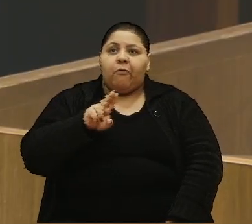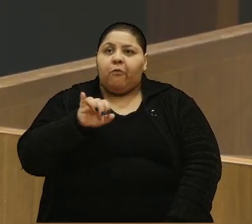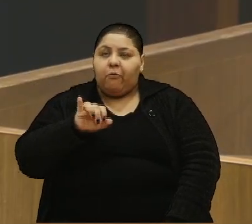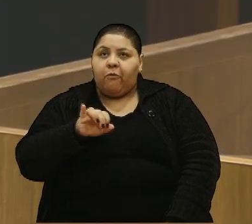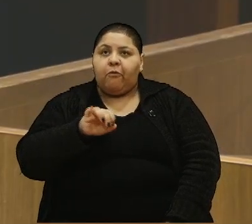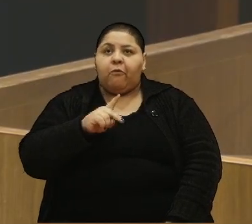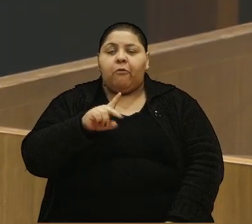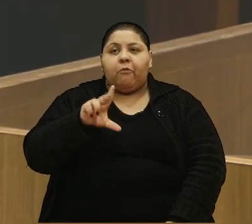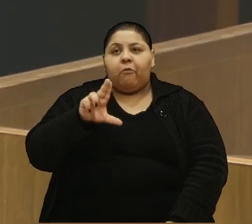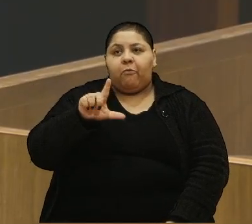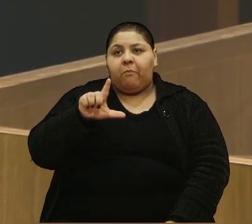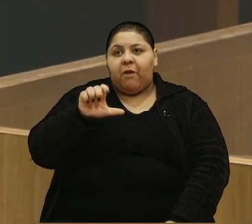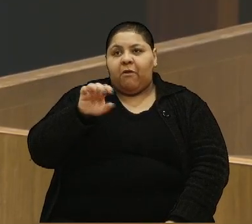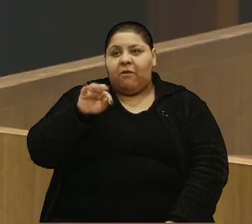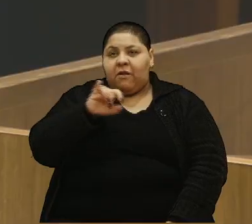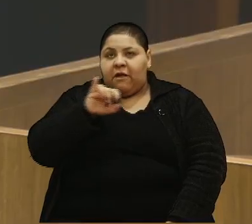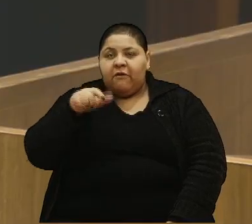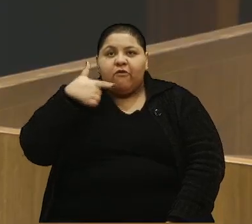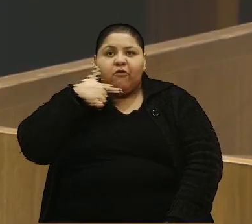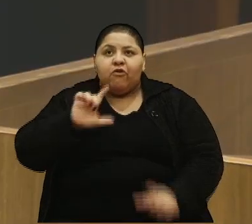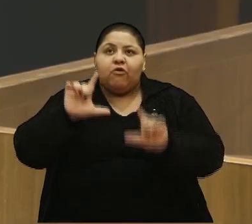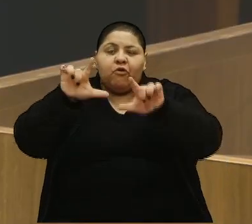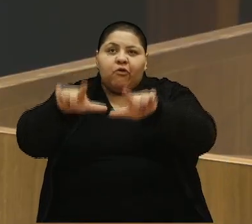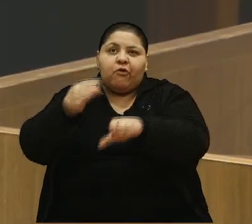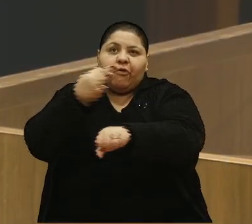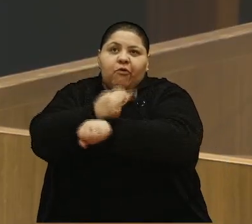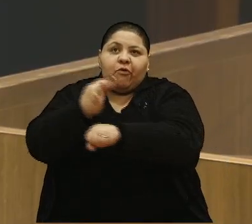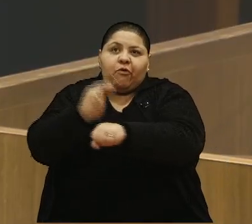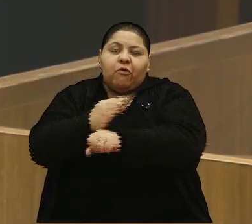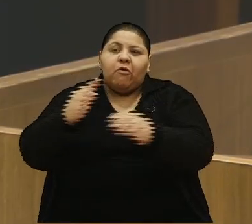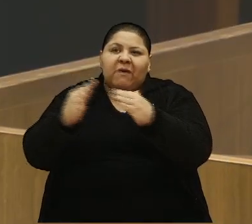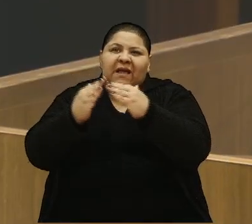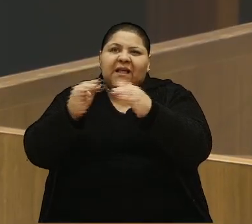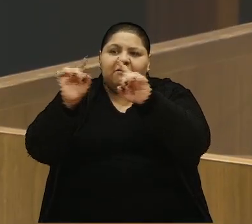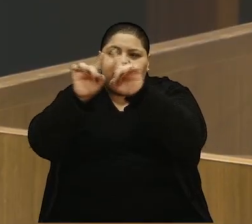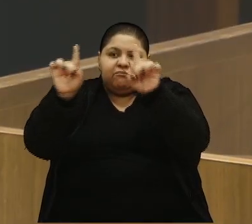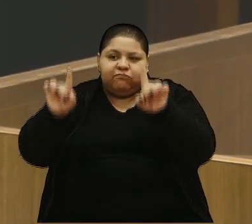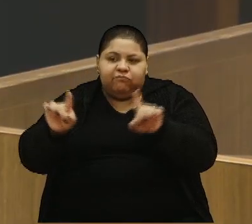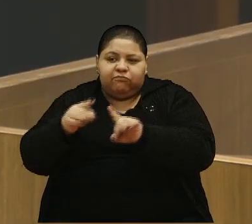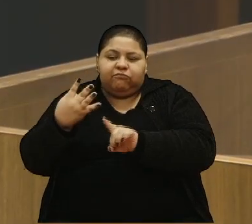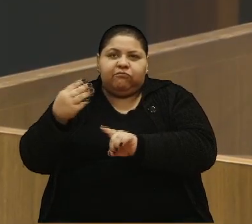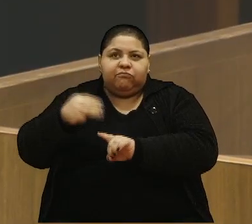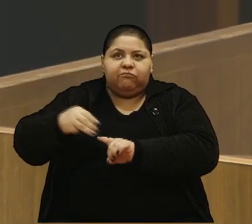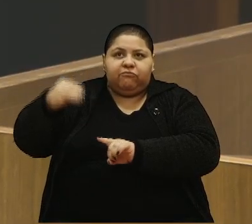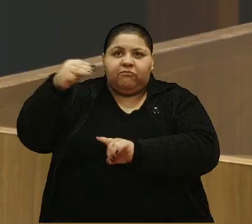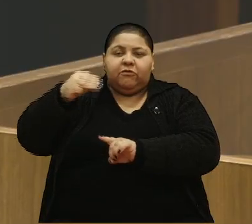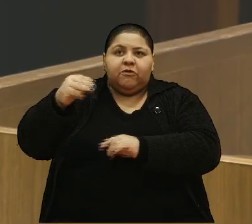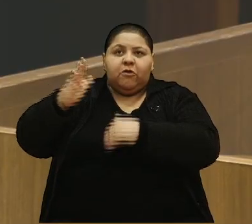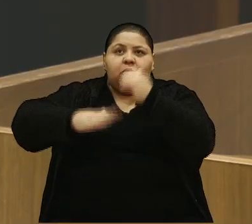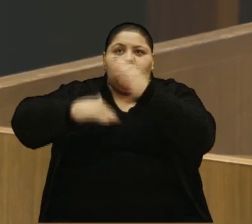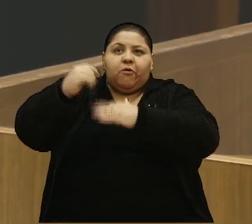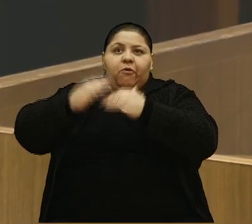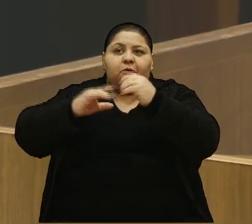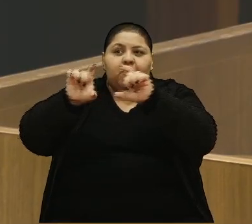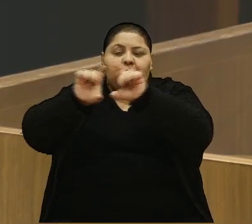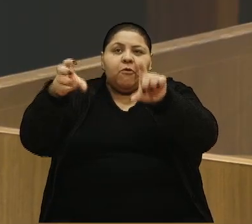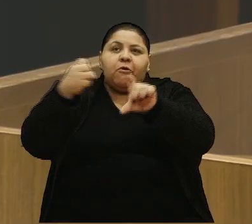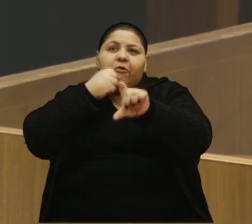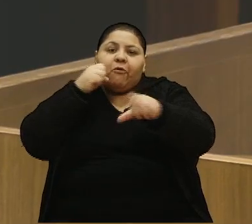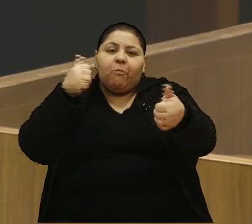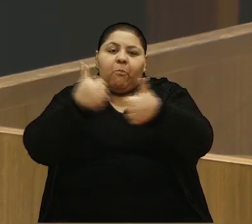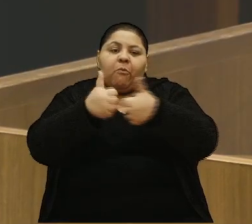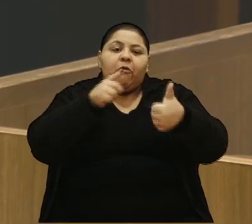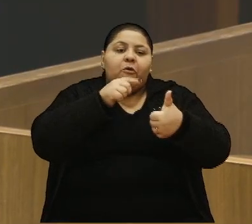conquistado um espaço provisório, uma pequena casa de 4 metros quadrados, construída com tijolos de cinza, próxima a um